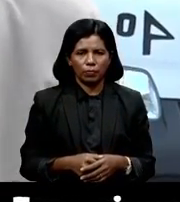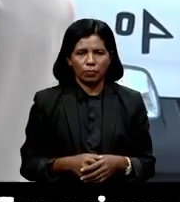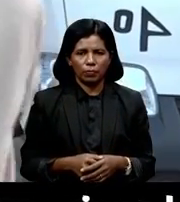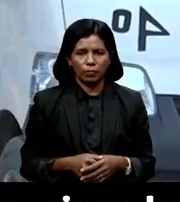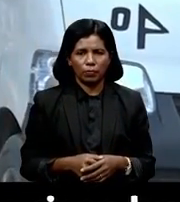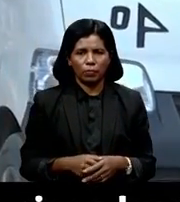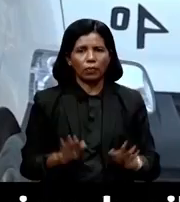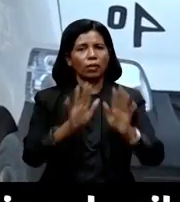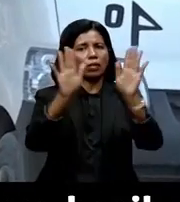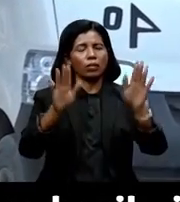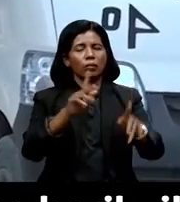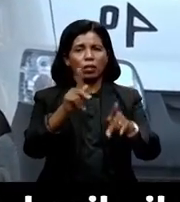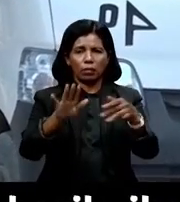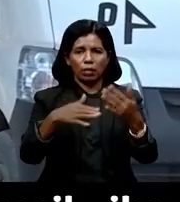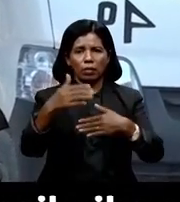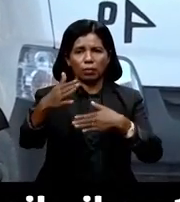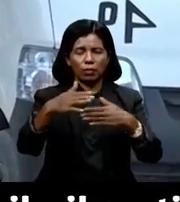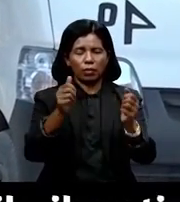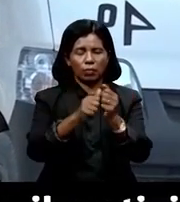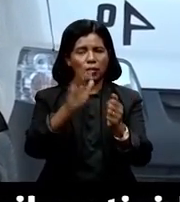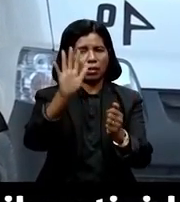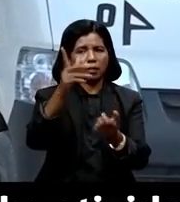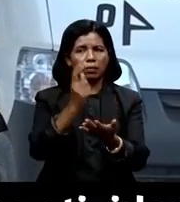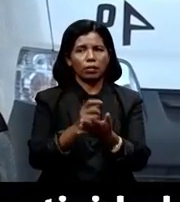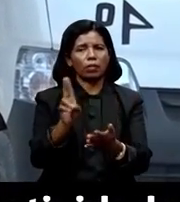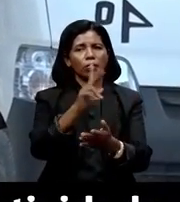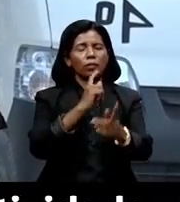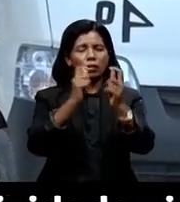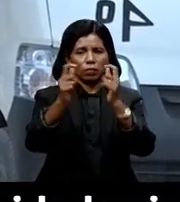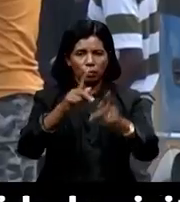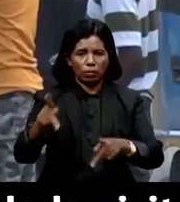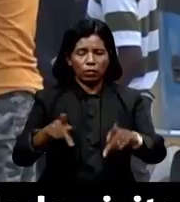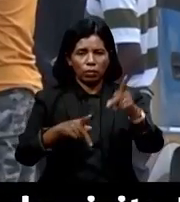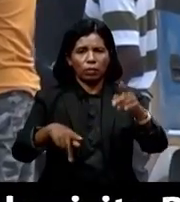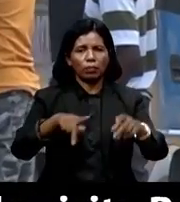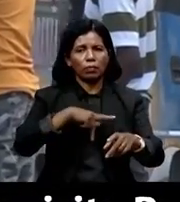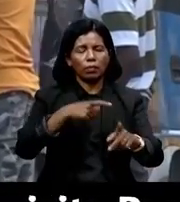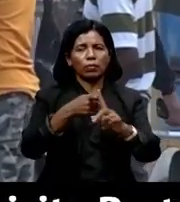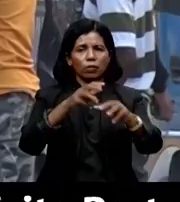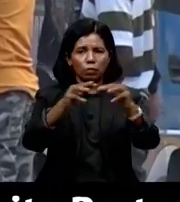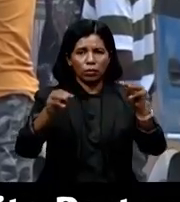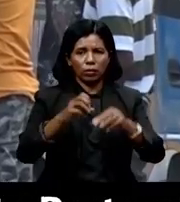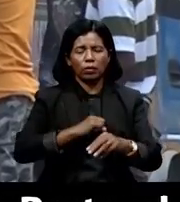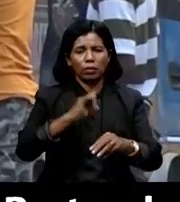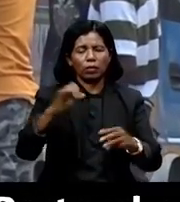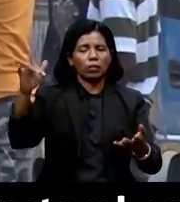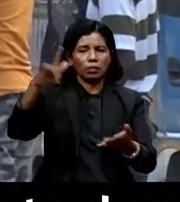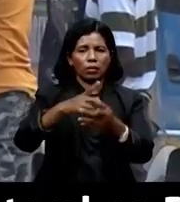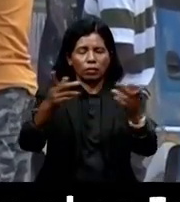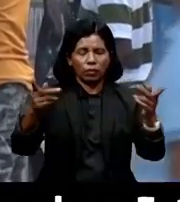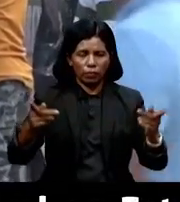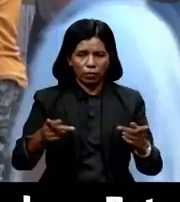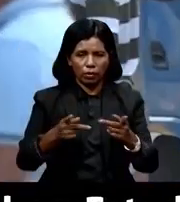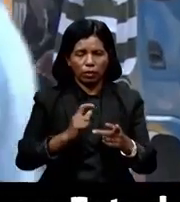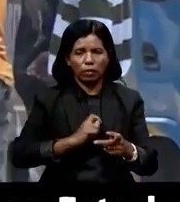E a domingo, né, peregrino, Bessi Crihun Lima, né, usa transporte público no privado, o município Cova Lima, também é fato em concentração